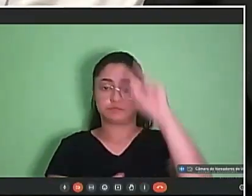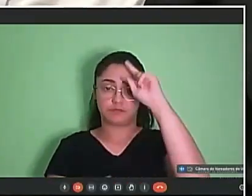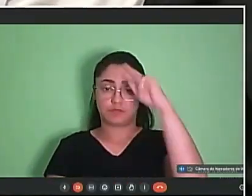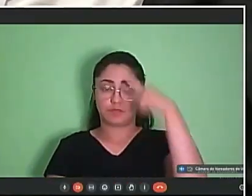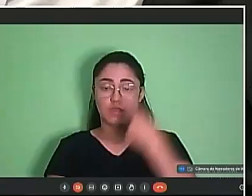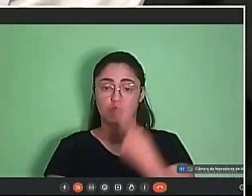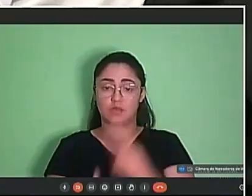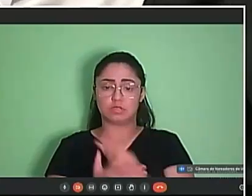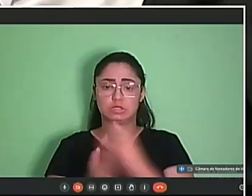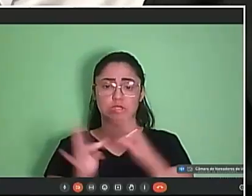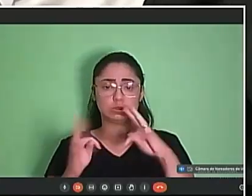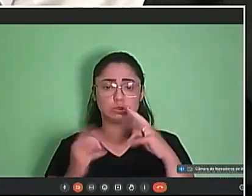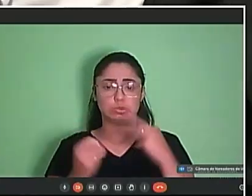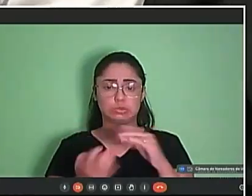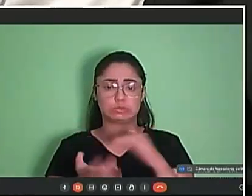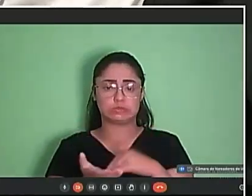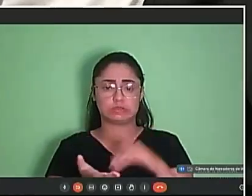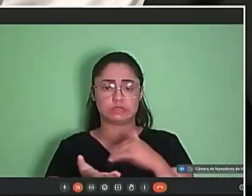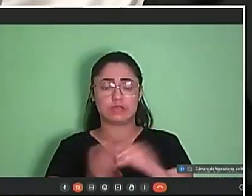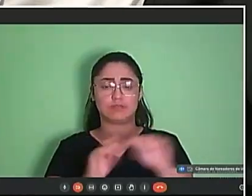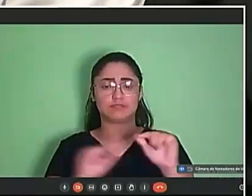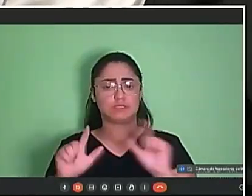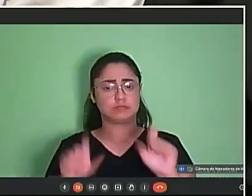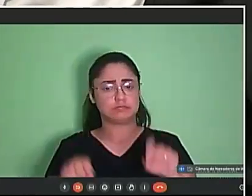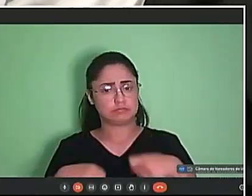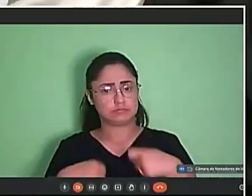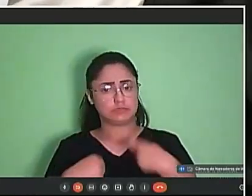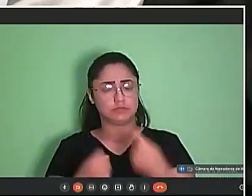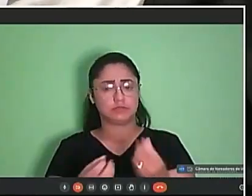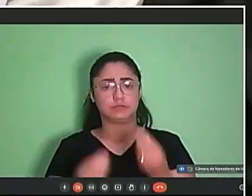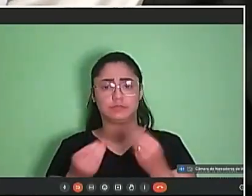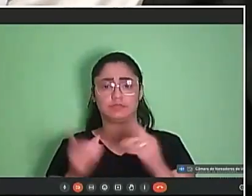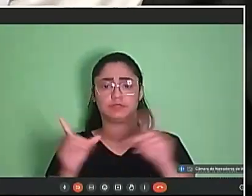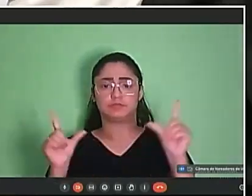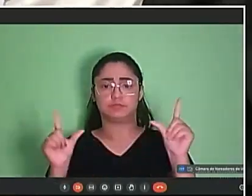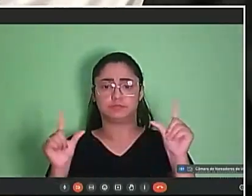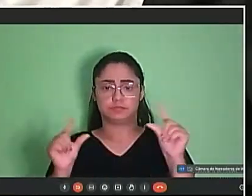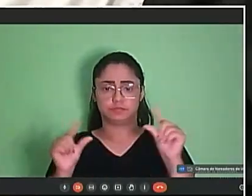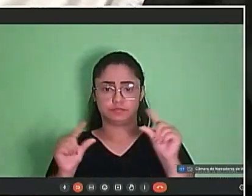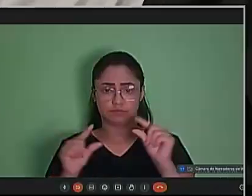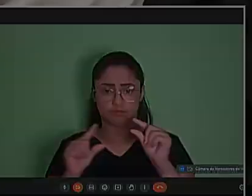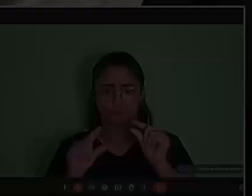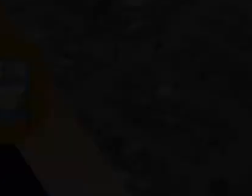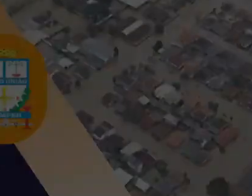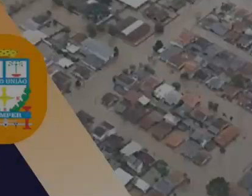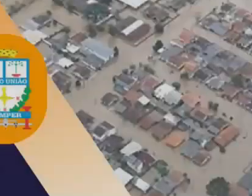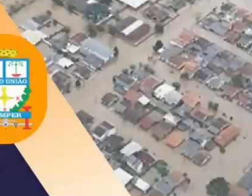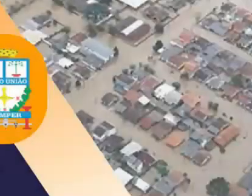trabalhado incansavelmente para amenizar a situação dessas famílias que se encontram desabrigadas.